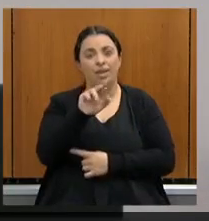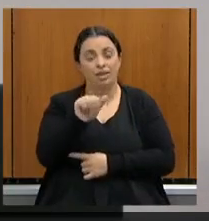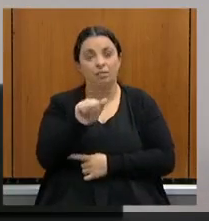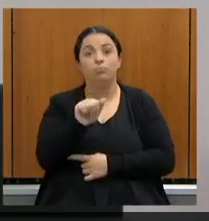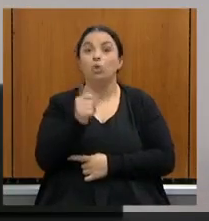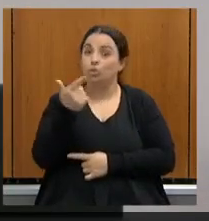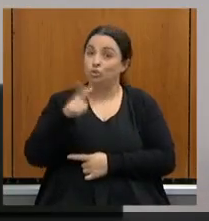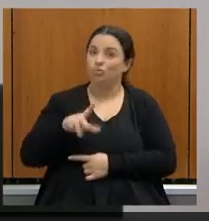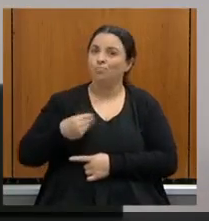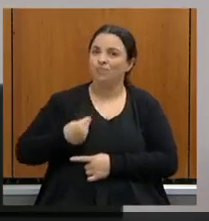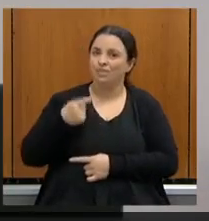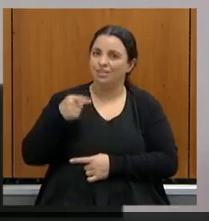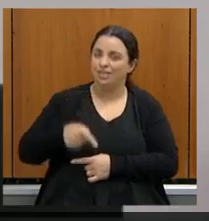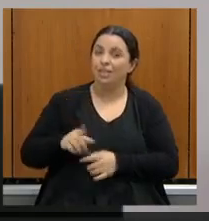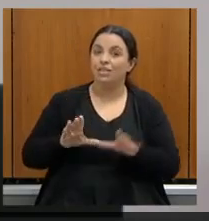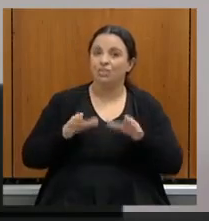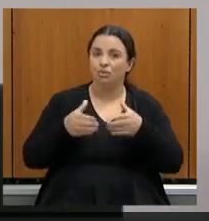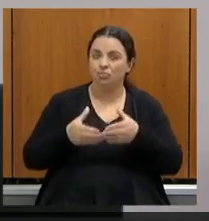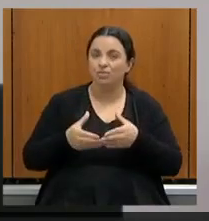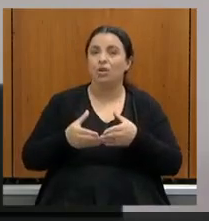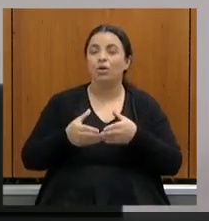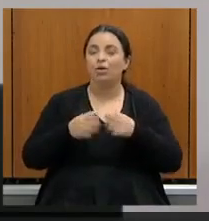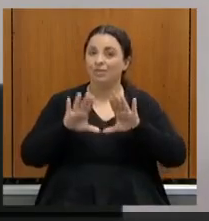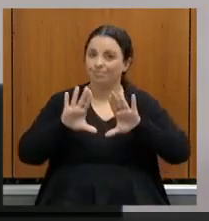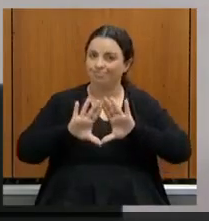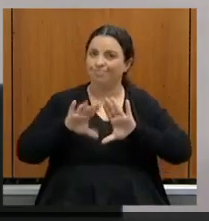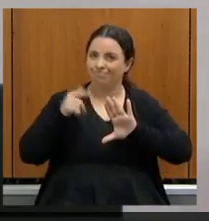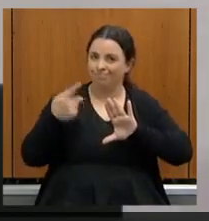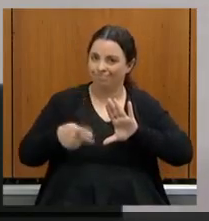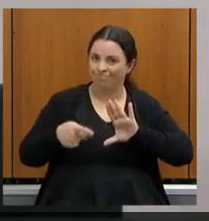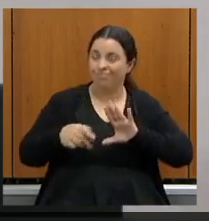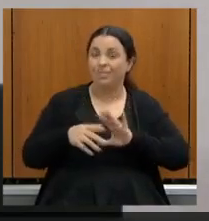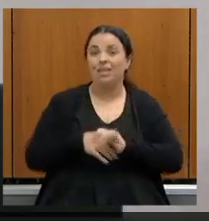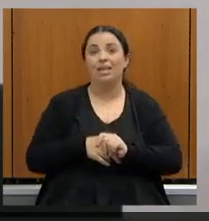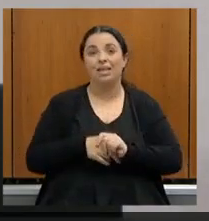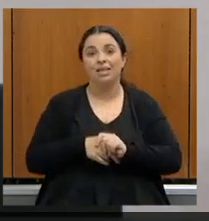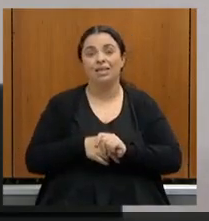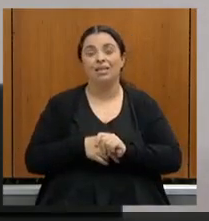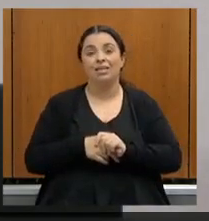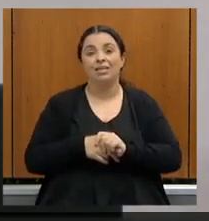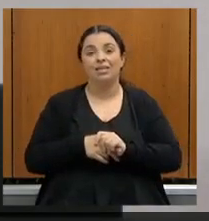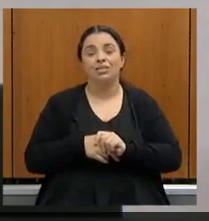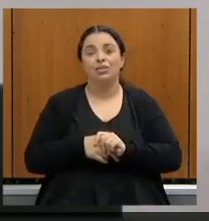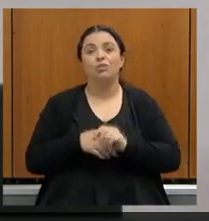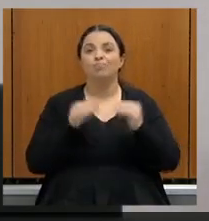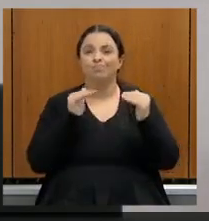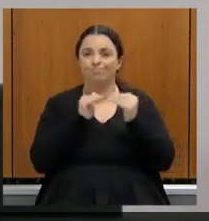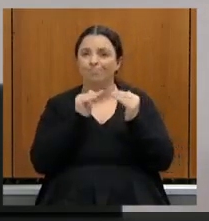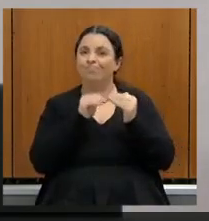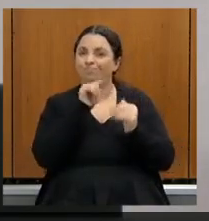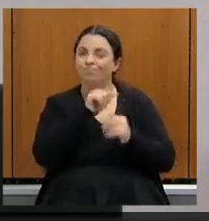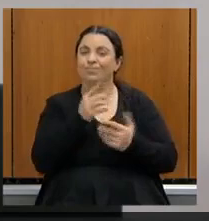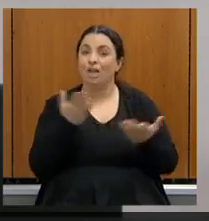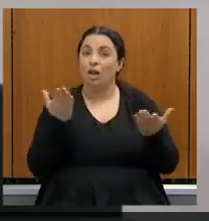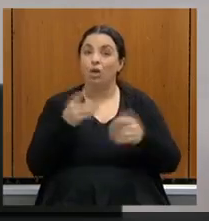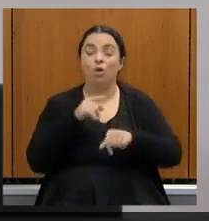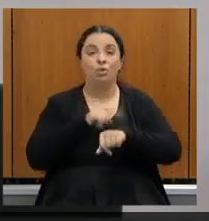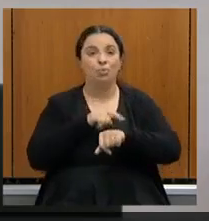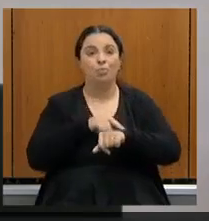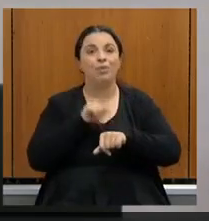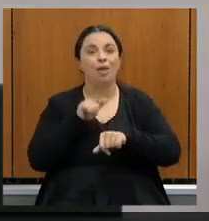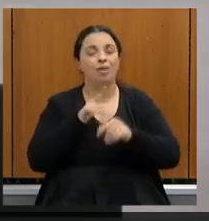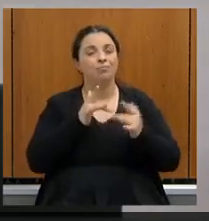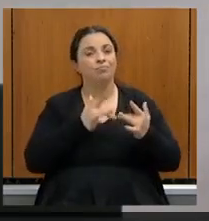comissão na Assembleia de Minas Gerais e concordamos plenamente com o senhor o momento agora é de